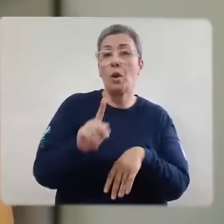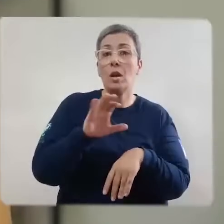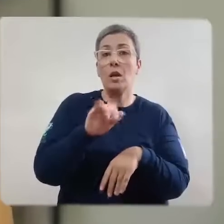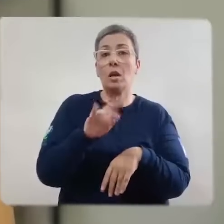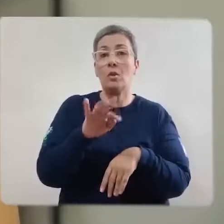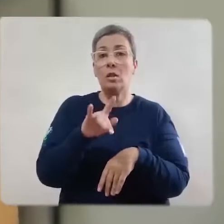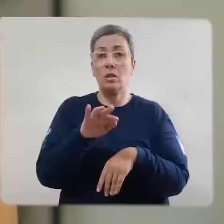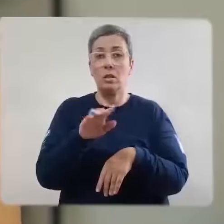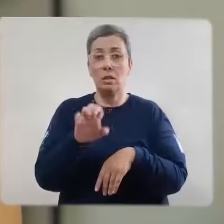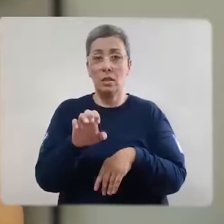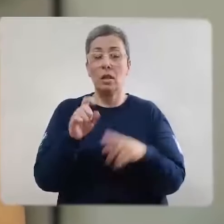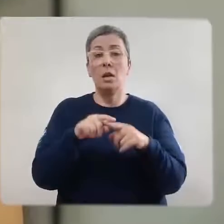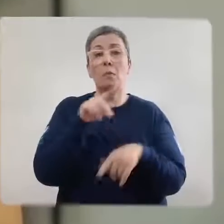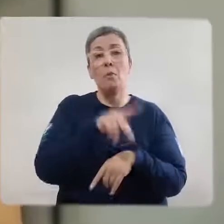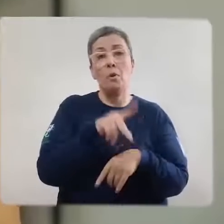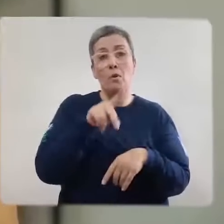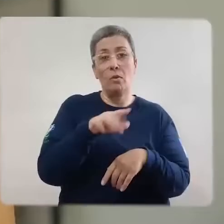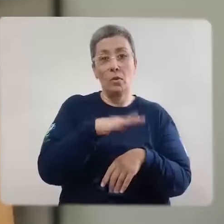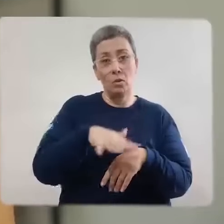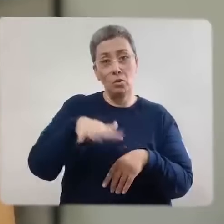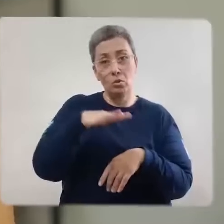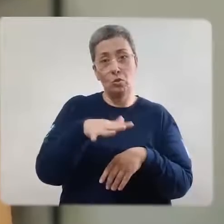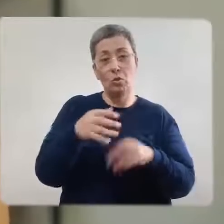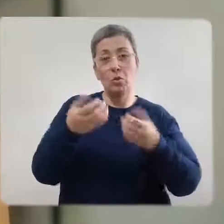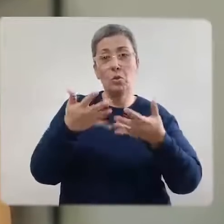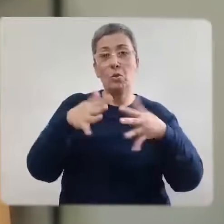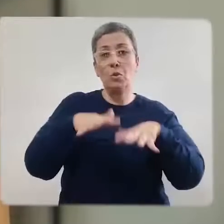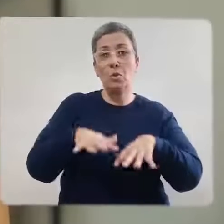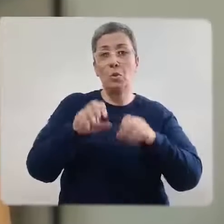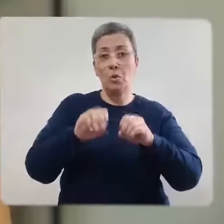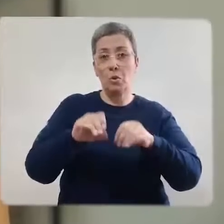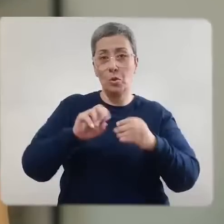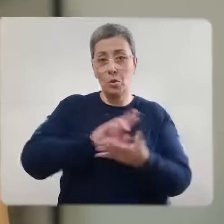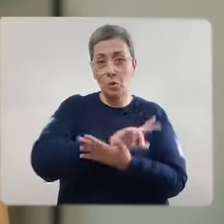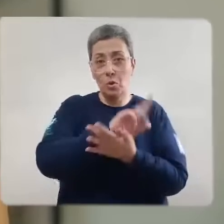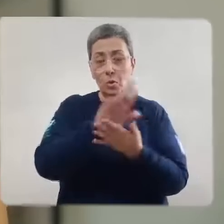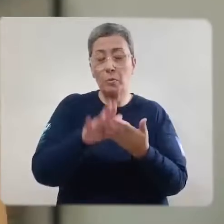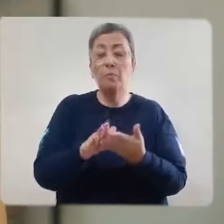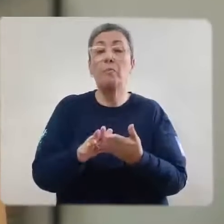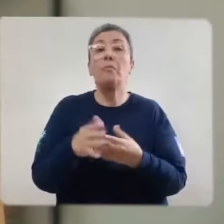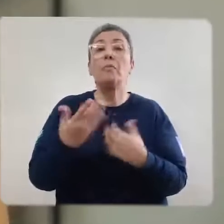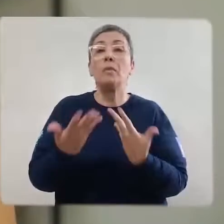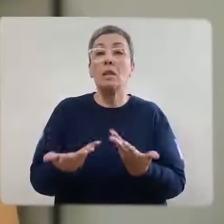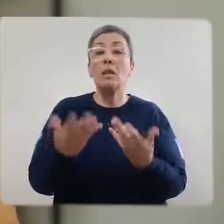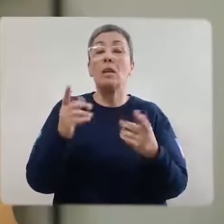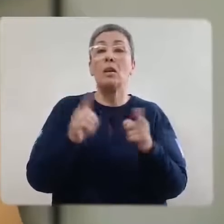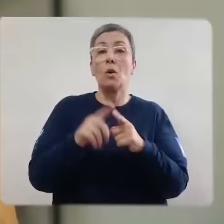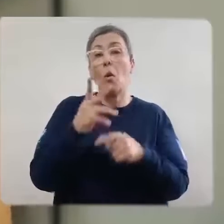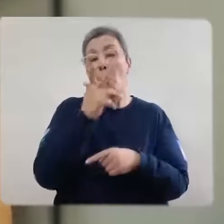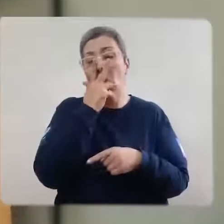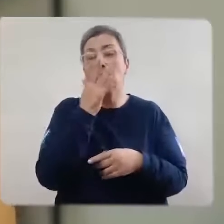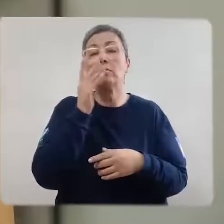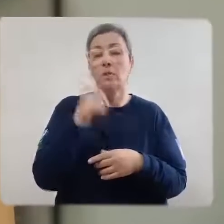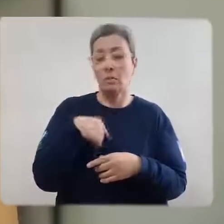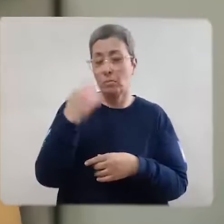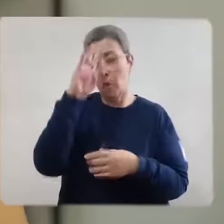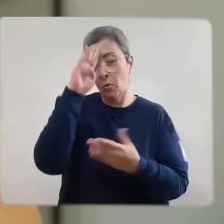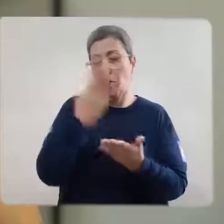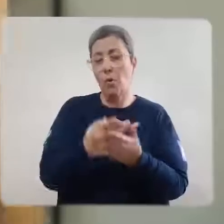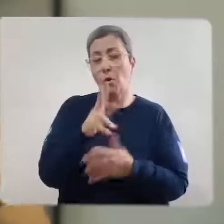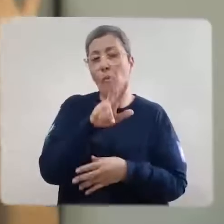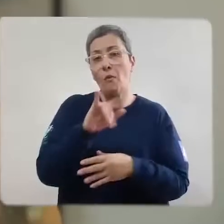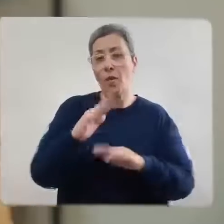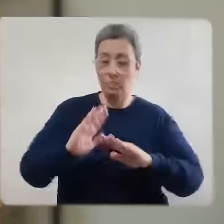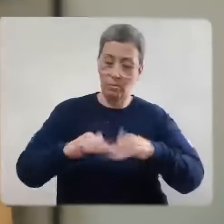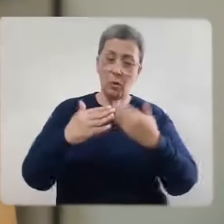a Caroline, que é uma professora da nossa divisão técnica de políticas para a diversidade e inclusão educacional, e eu acredito aí que você